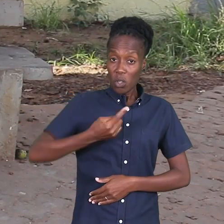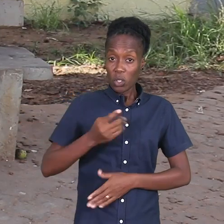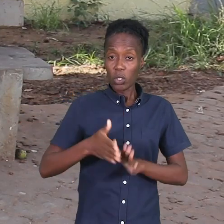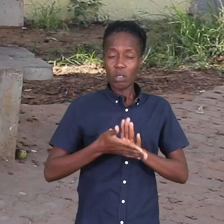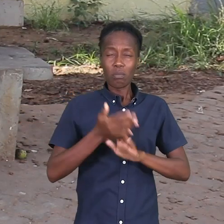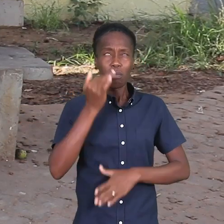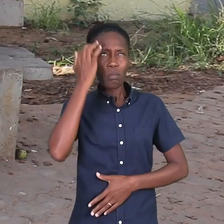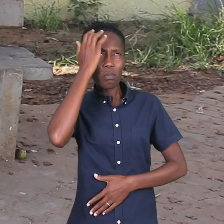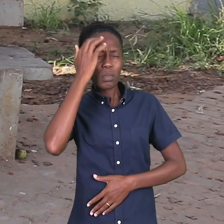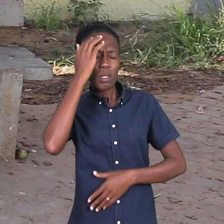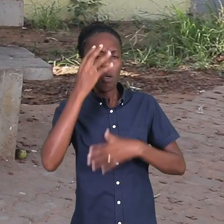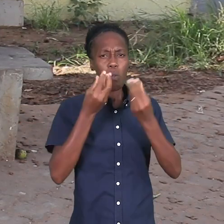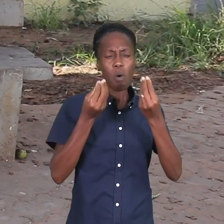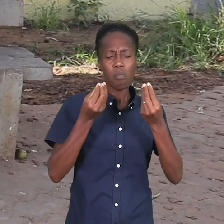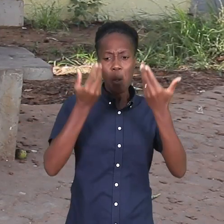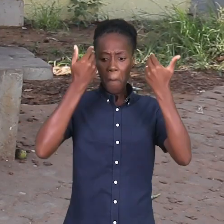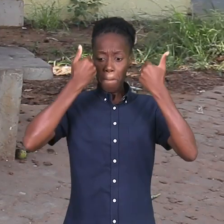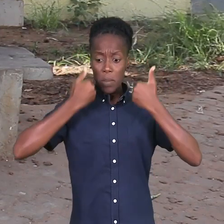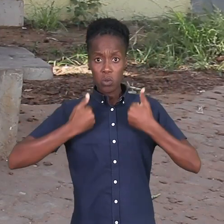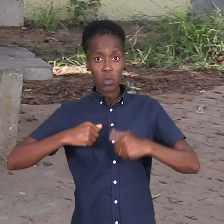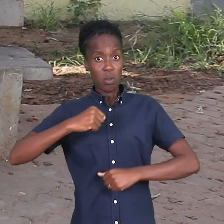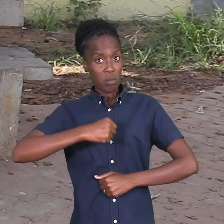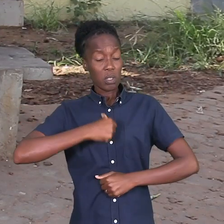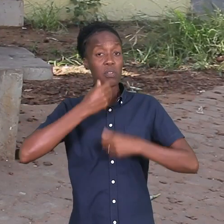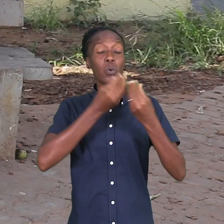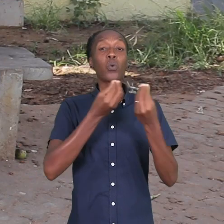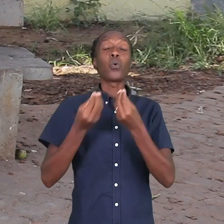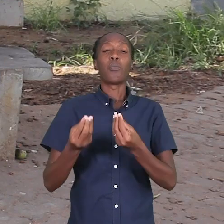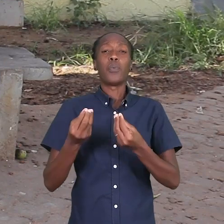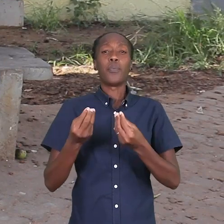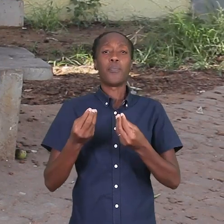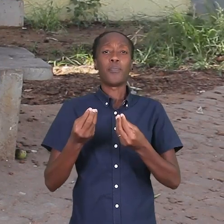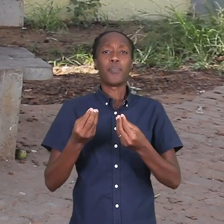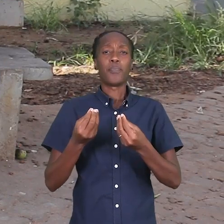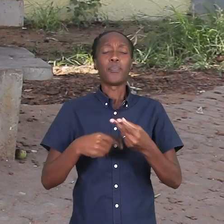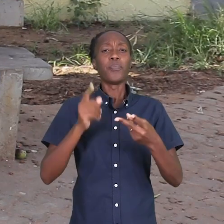que é o nosso real poder dentro de nós. A capacidade